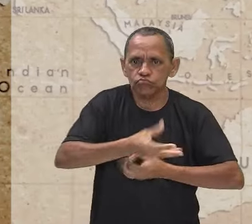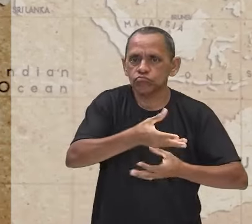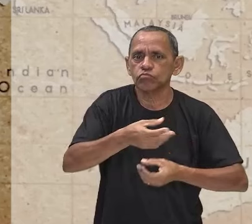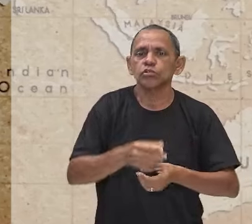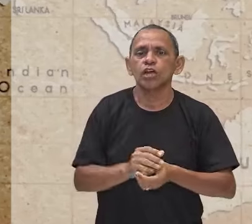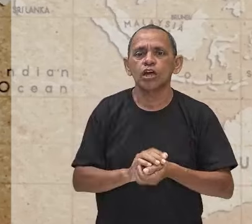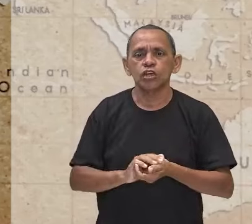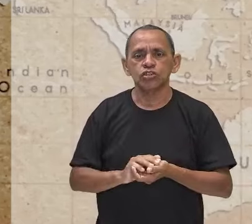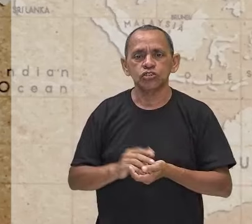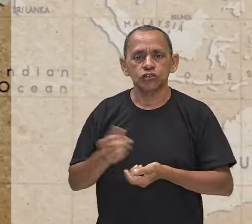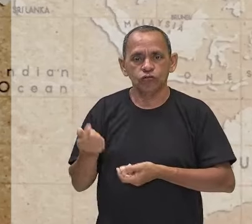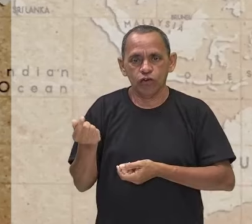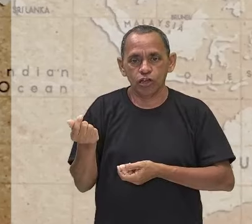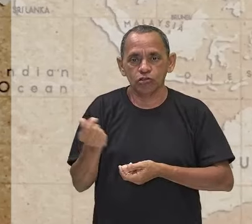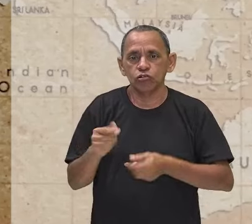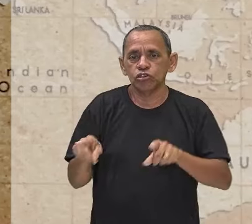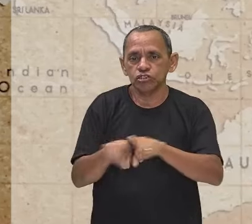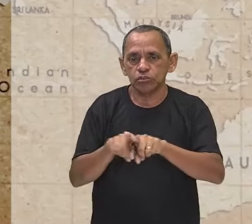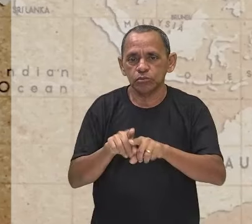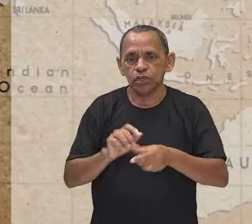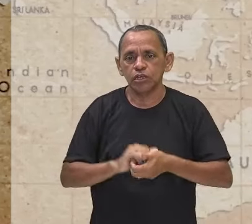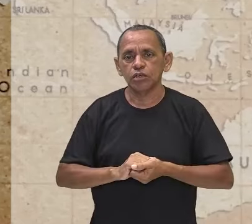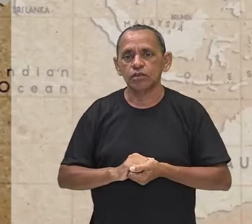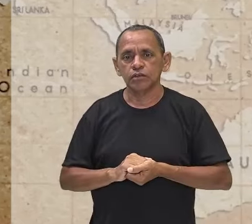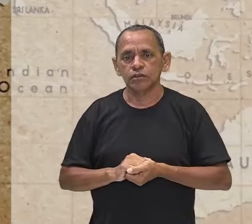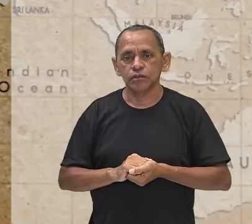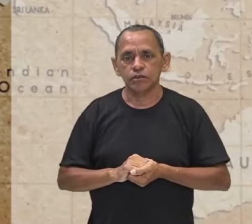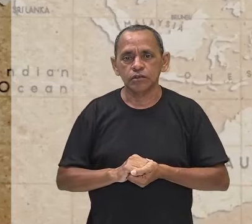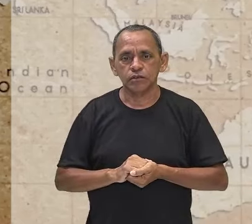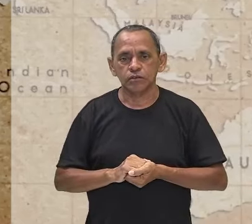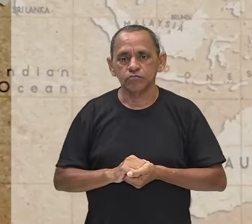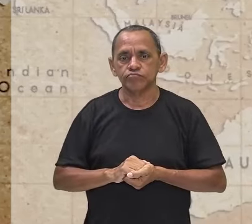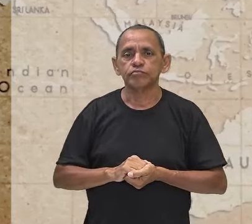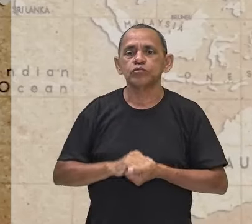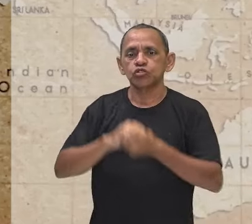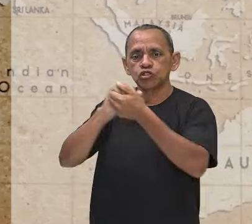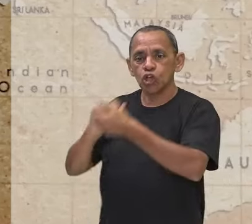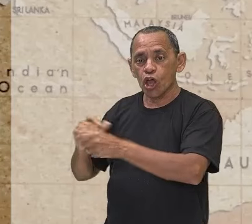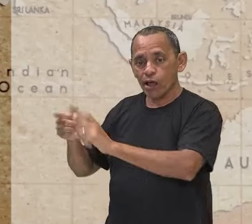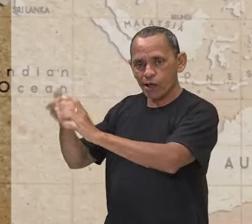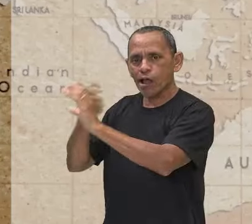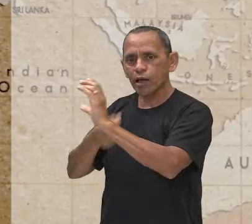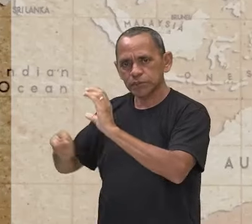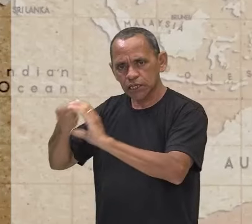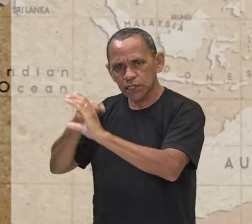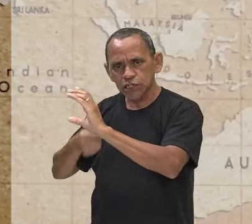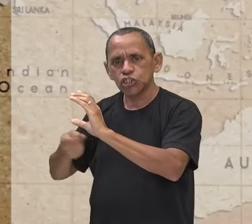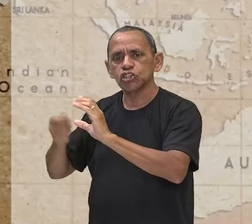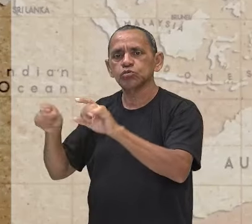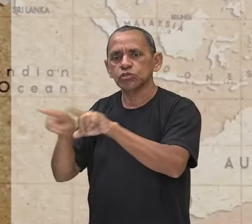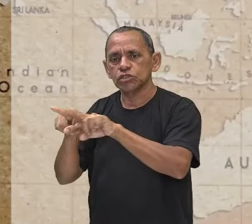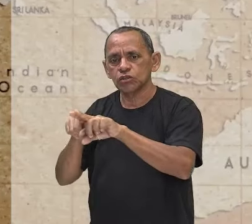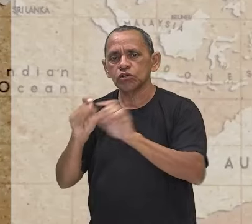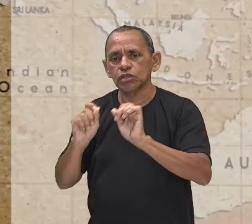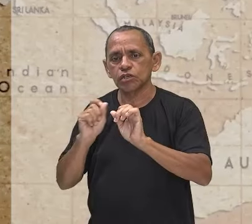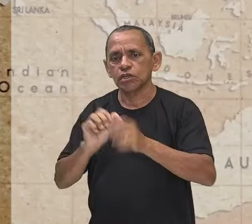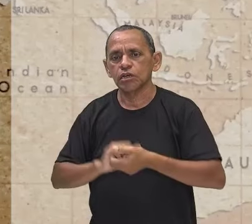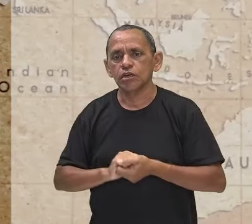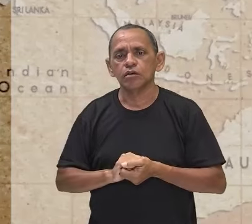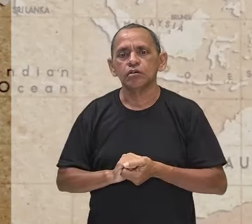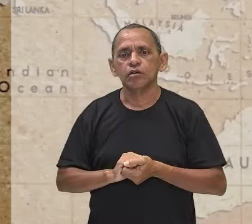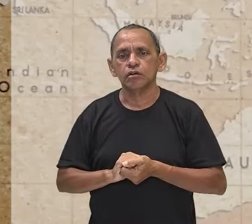E controla os meios de produção. Já no capitalismo, nós vamos ter principalmente a questão da existência